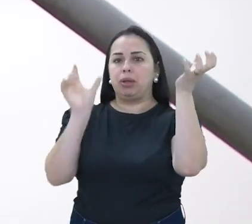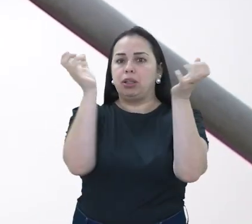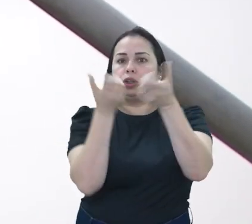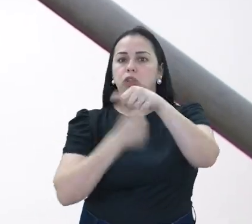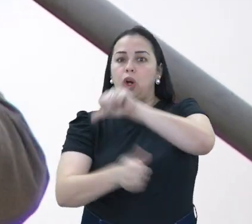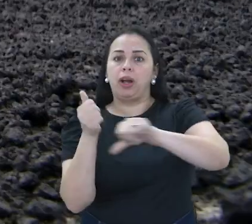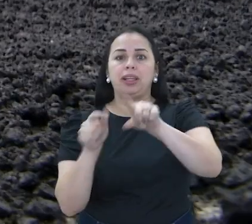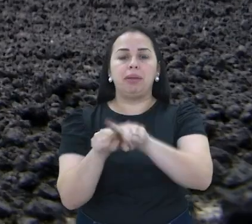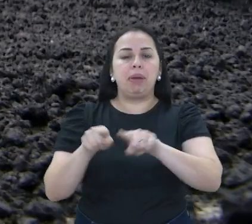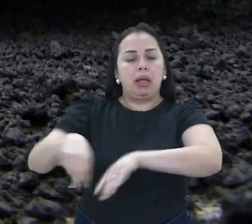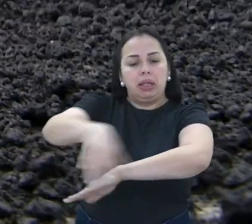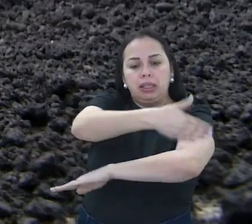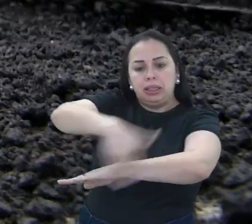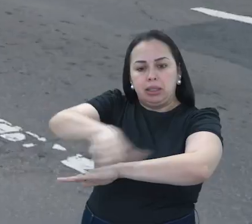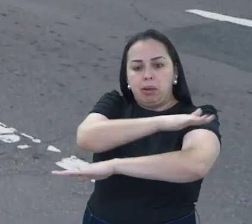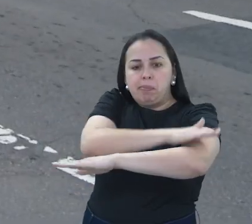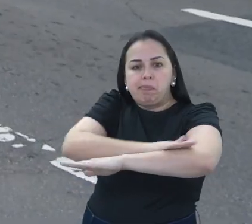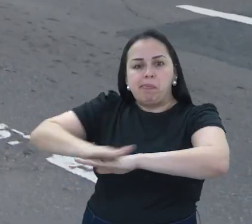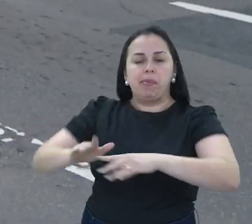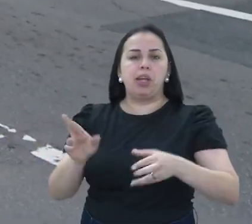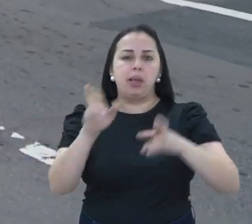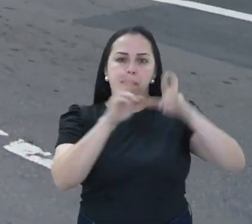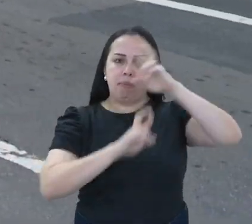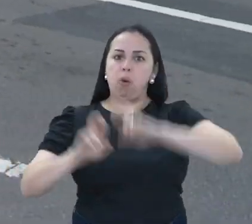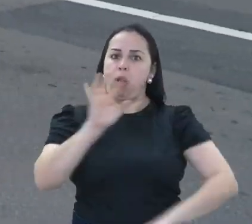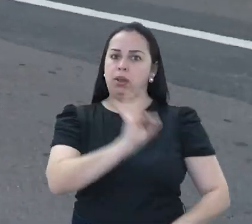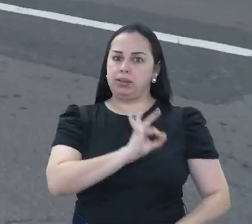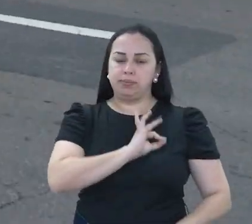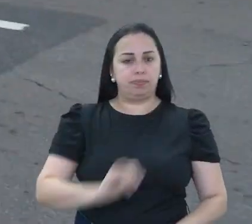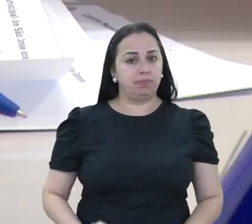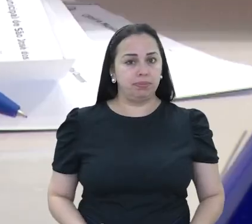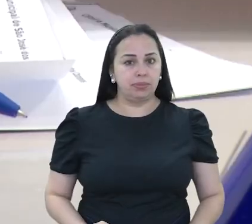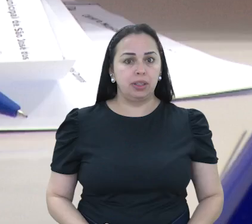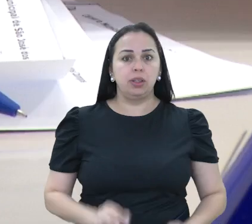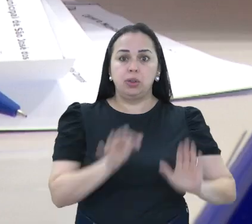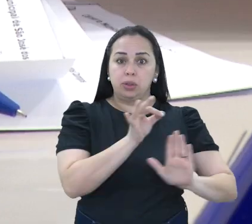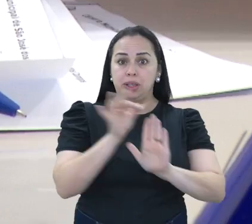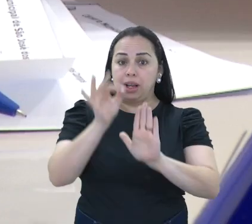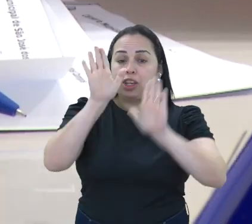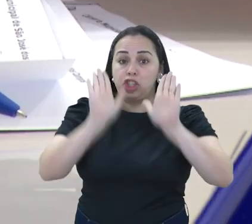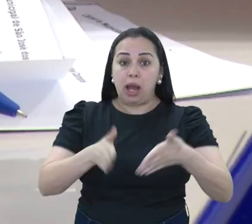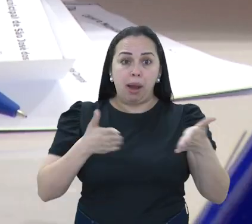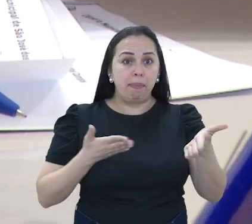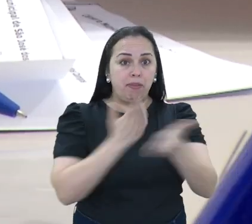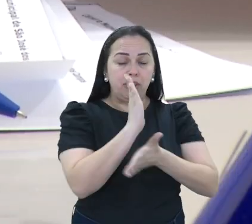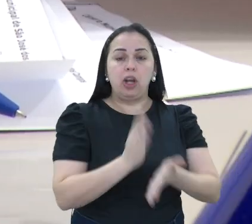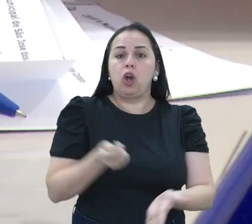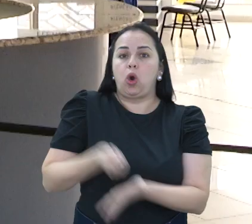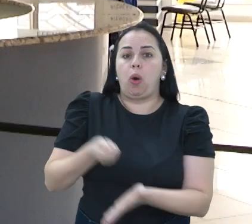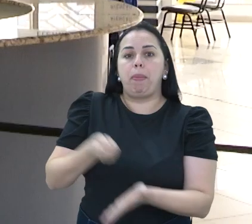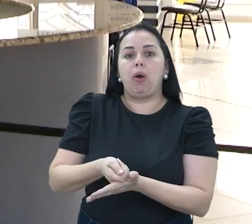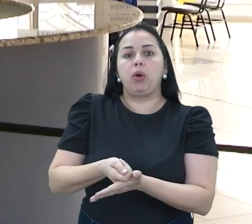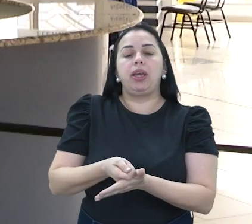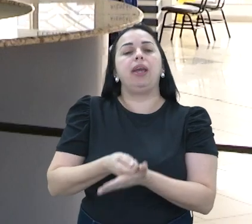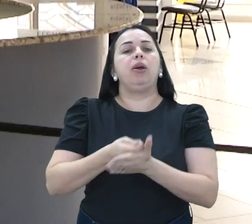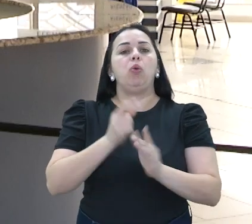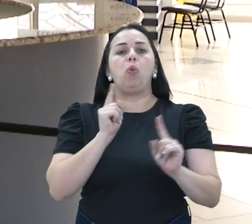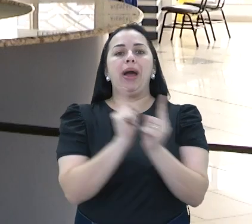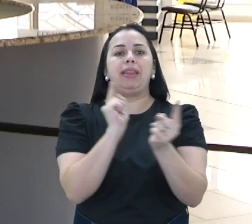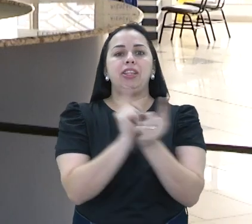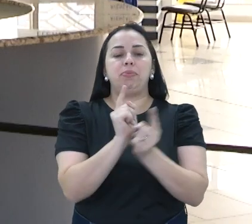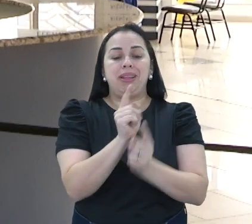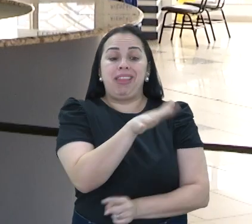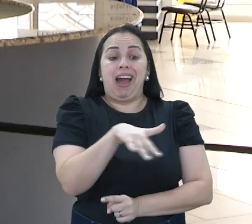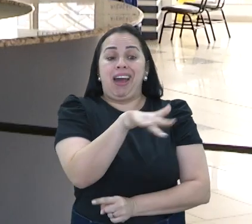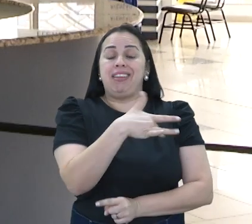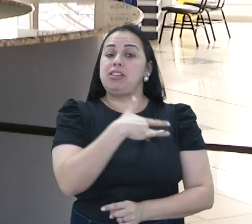de lâmpadas, tapa-buraco e ronda policial em alguns bairros. Entre os requerimentos aprovados também estavam cobranças para